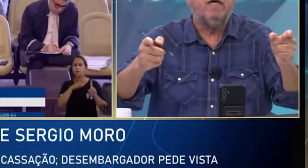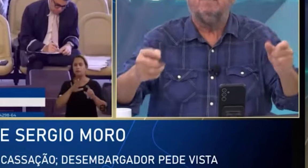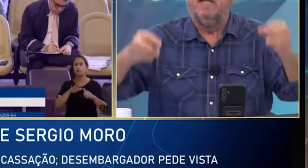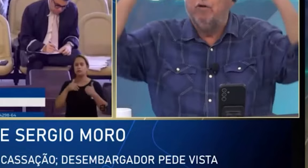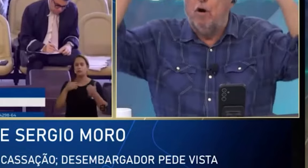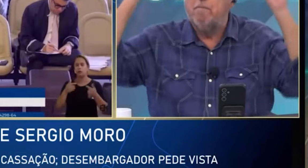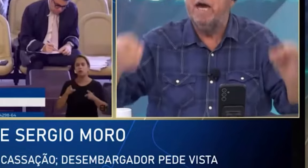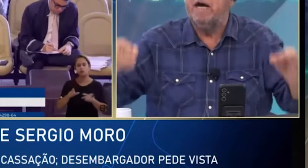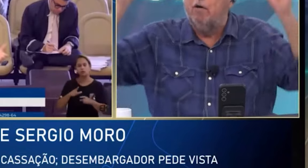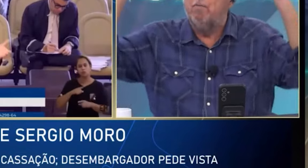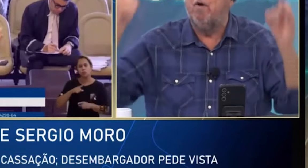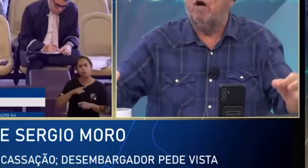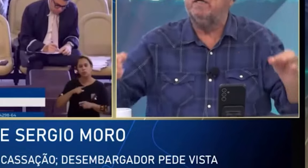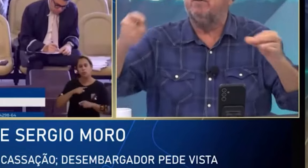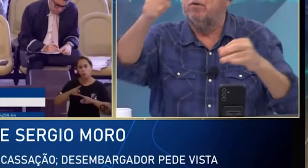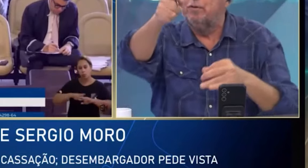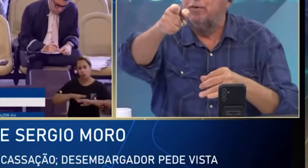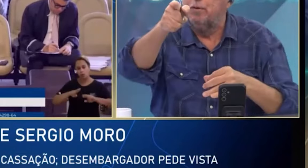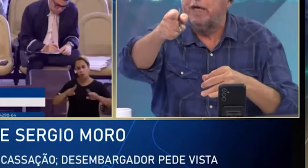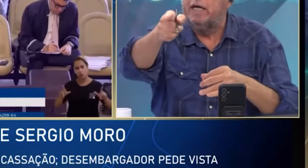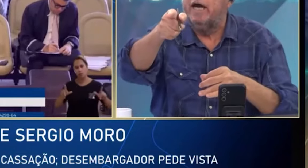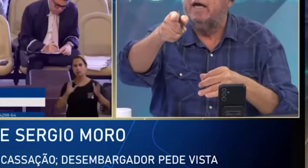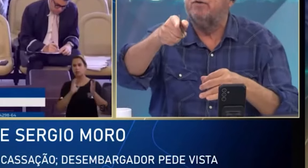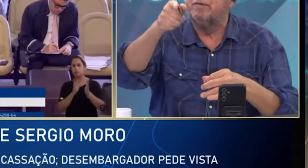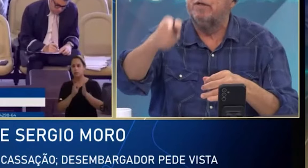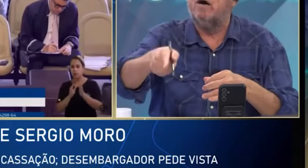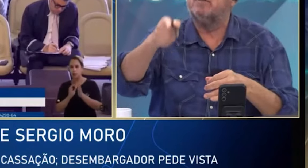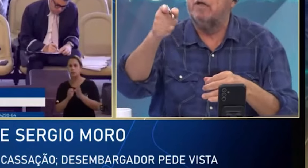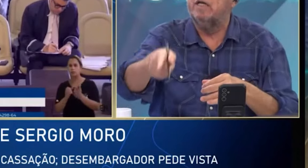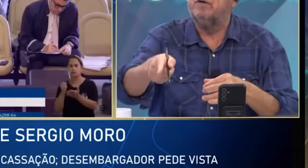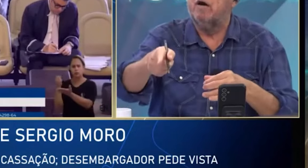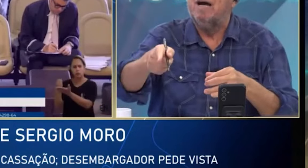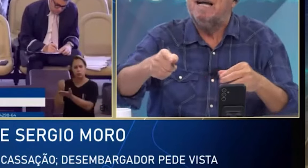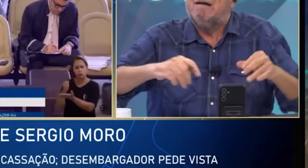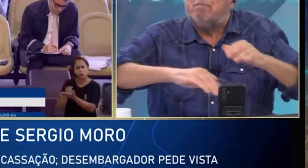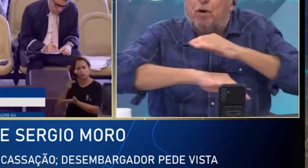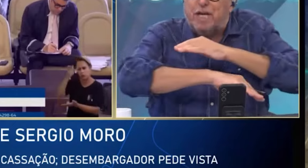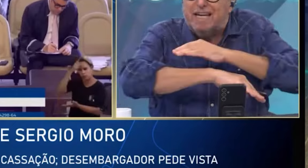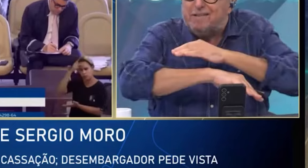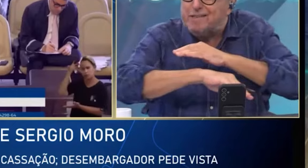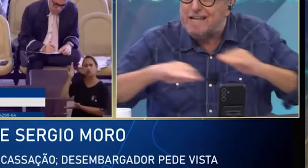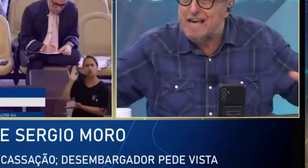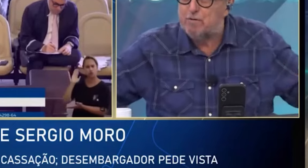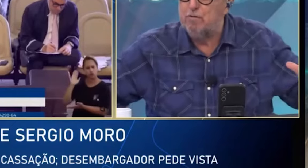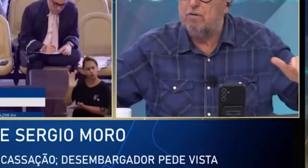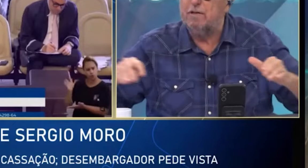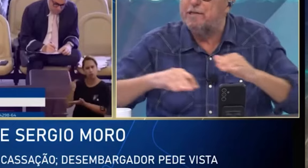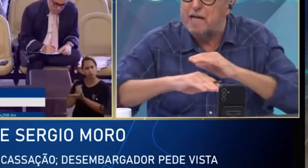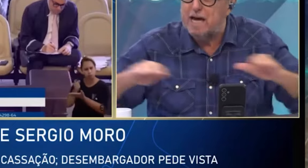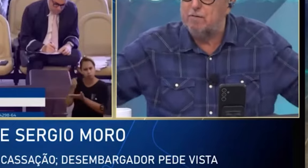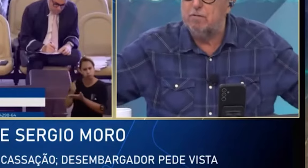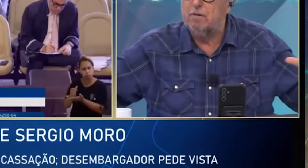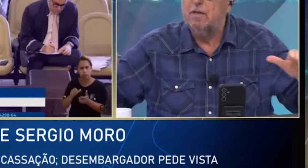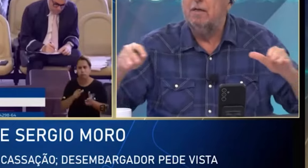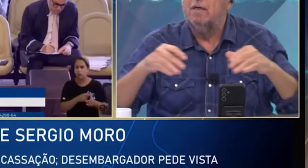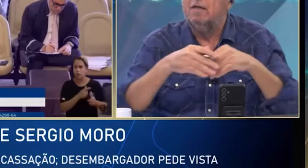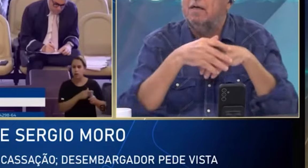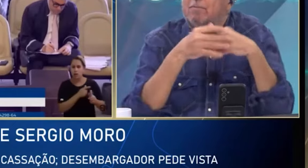boy não nomeia o boy do do TRE do Tribunal Regional Eleitoral poder zero